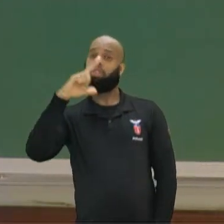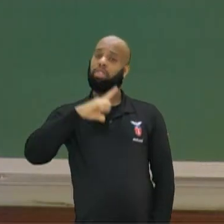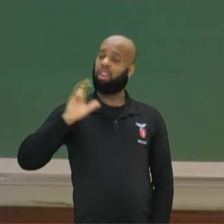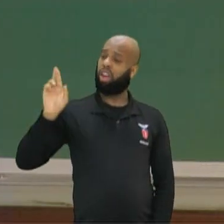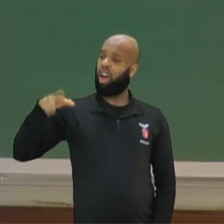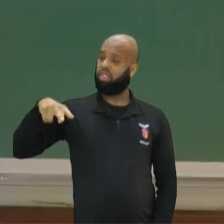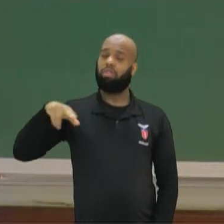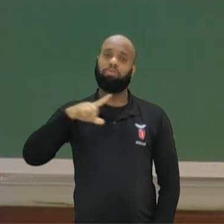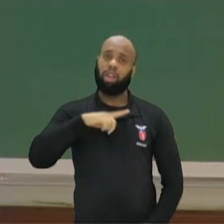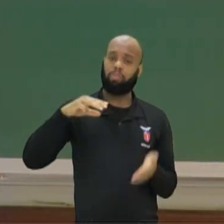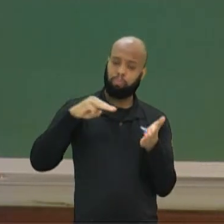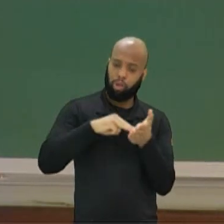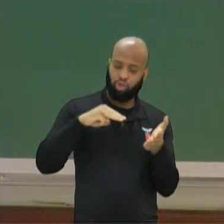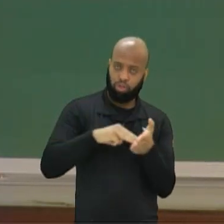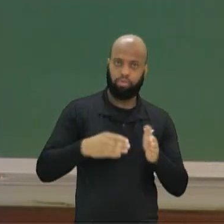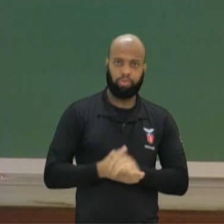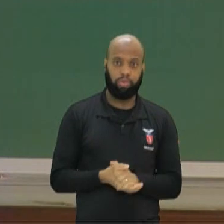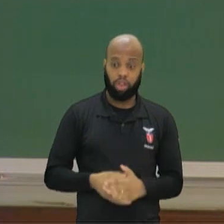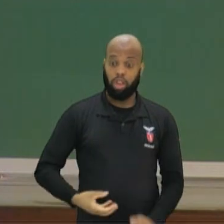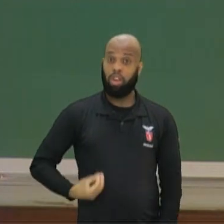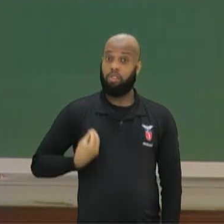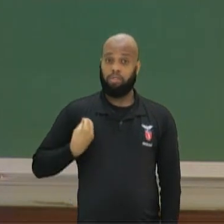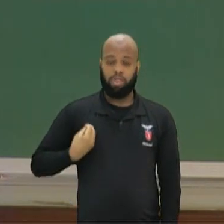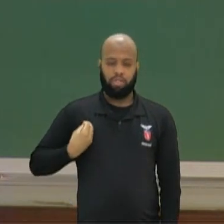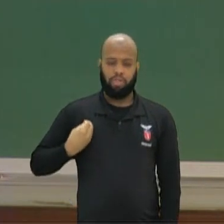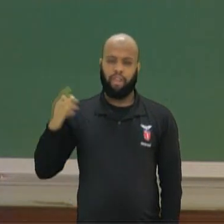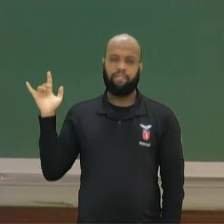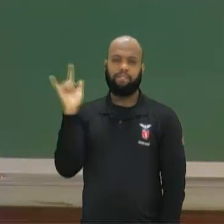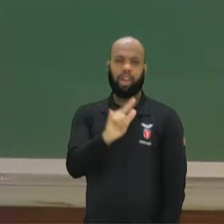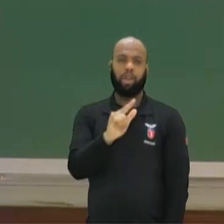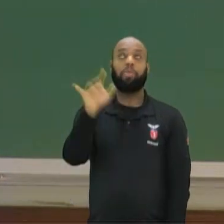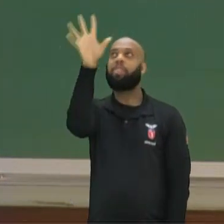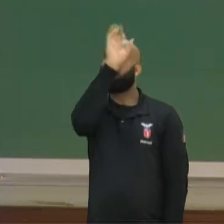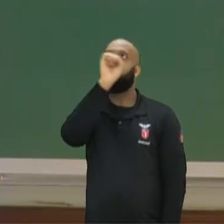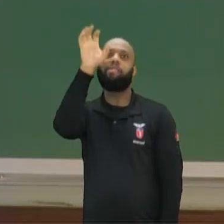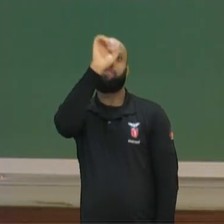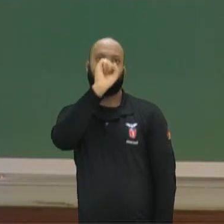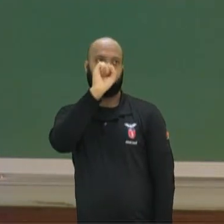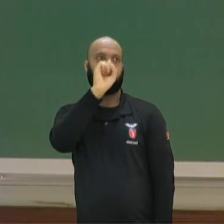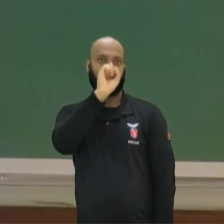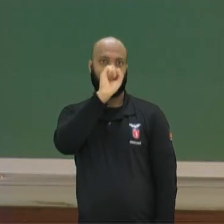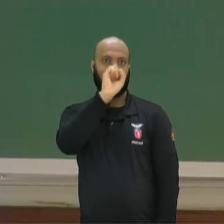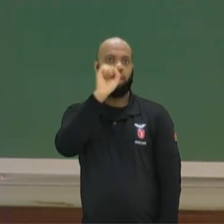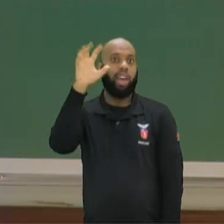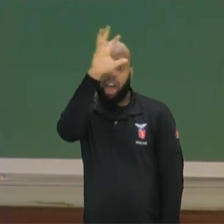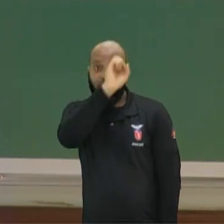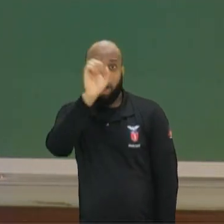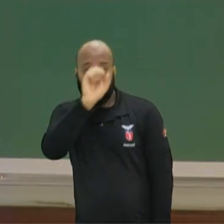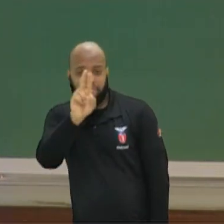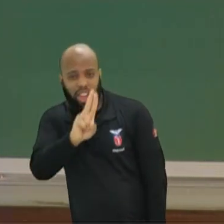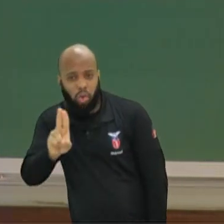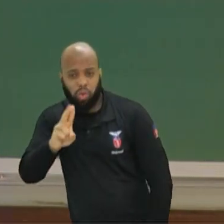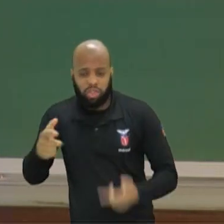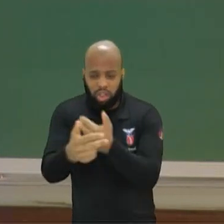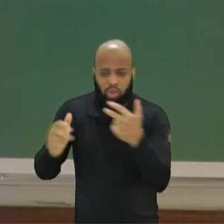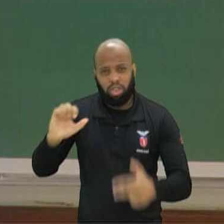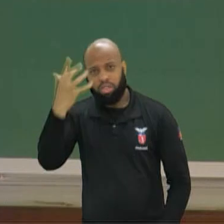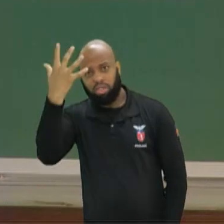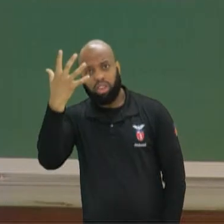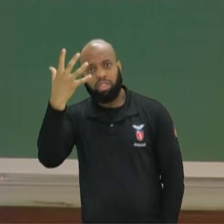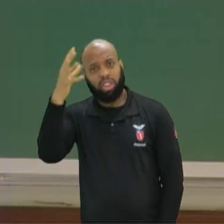razão. Viva, ame, aprenda. Aprenda através disso, né? De tudo isso que